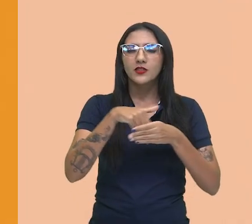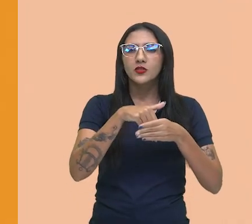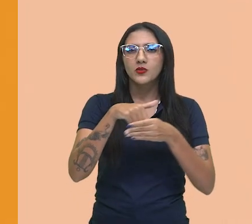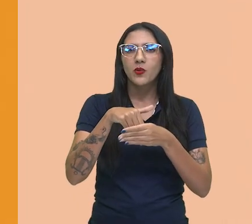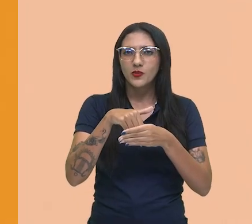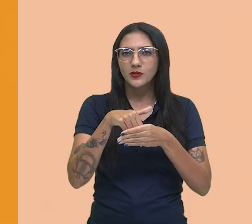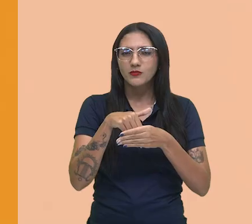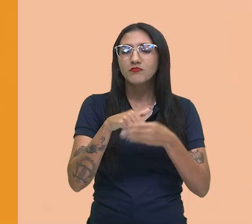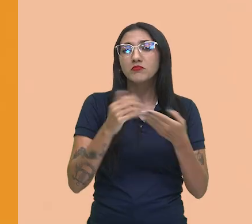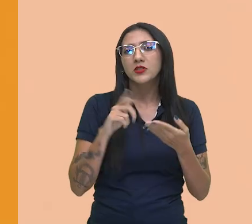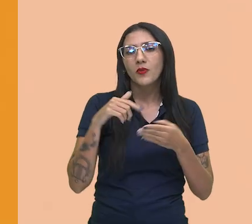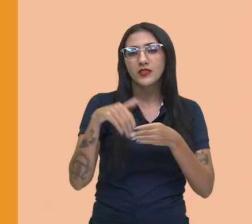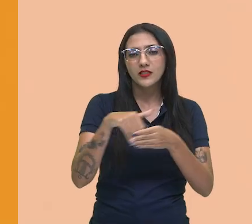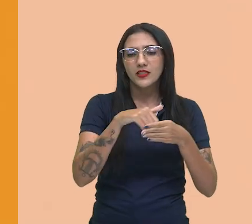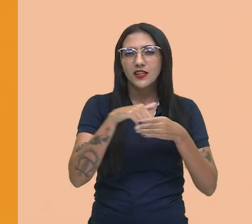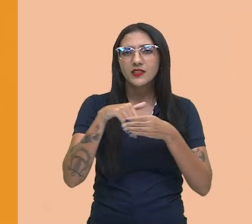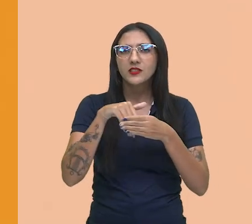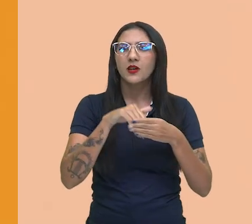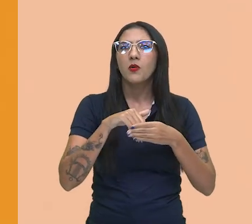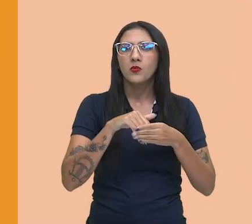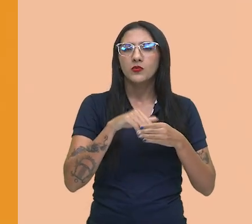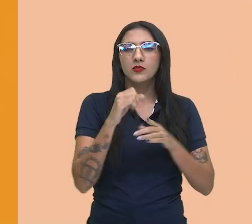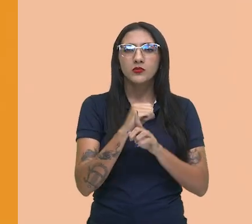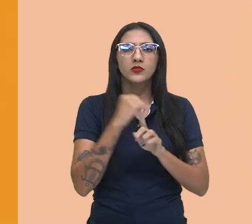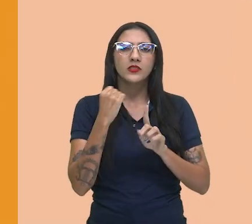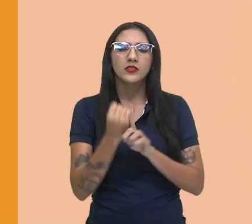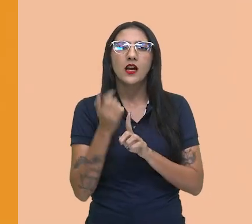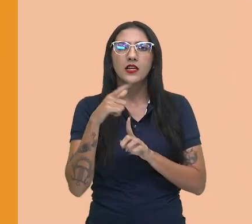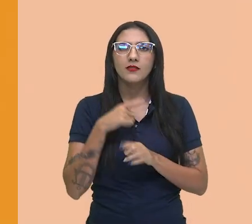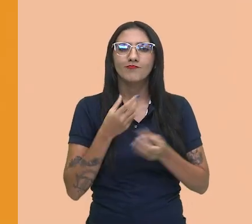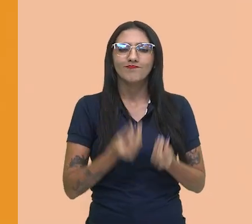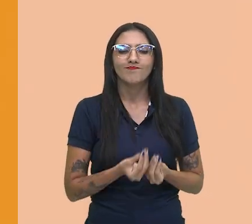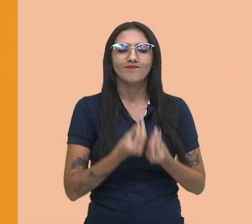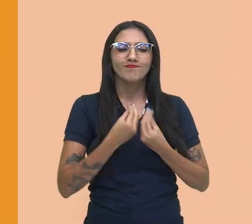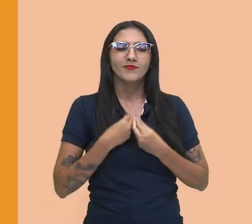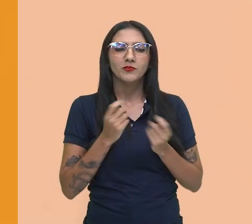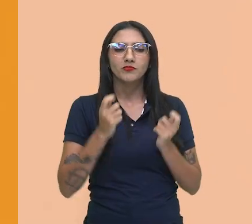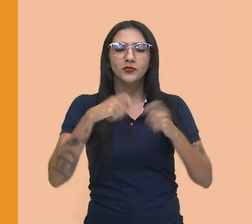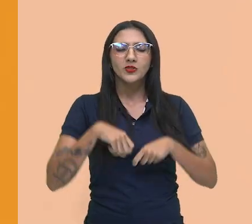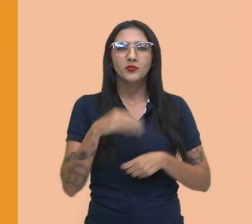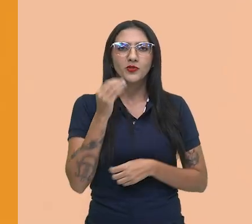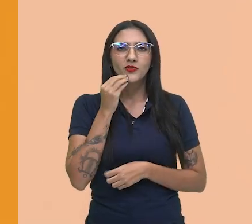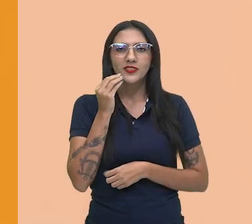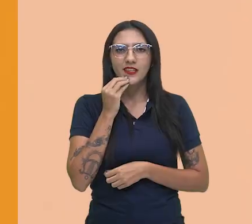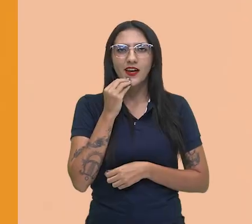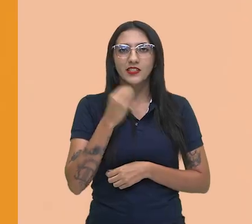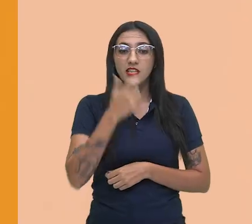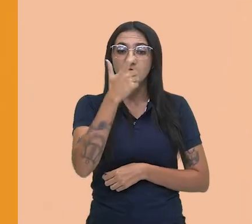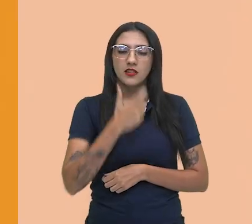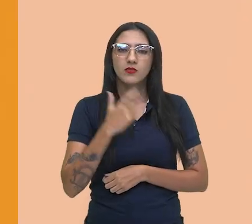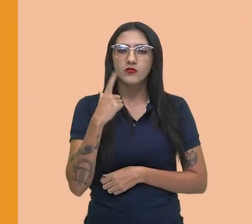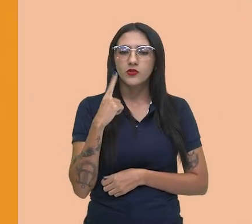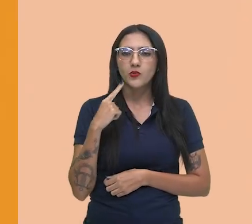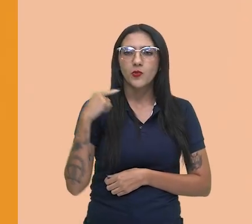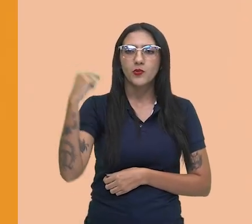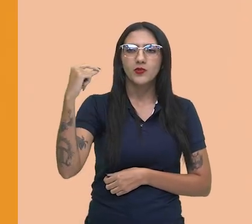As eleições, o voto, ele me dá essa legitimidade jurídica. Eu fui